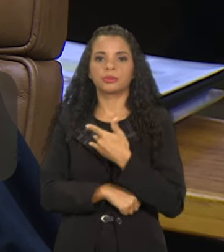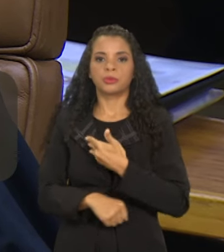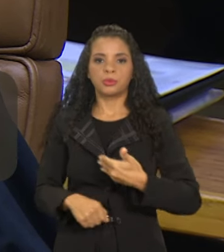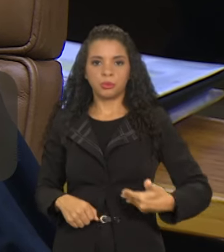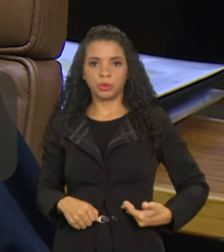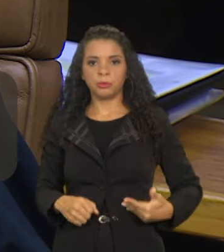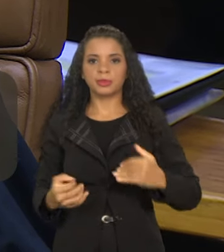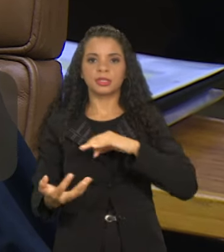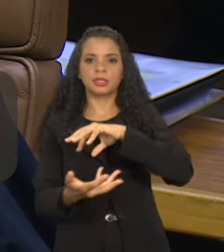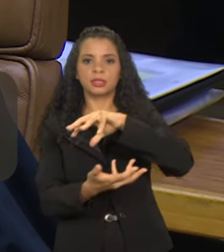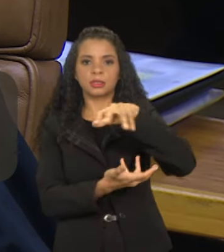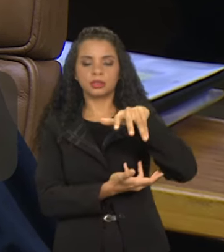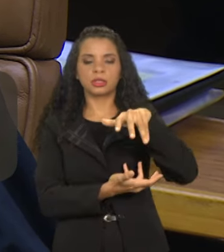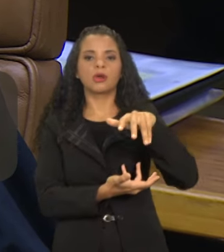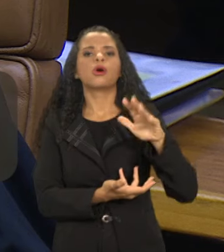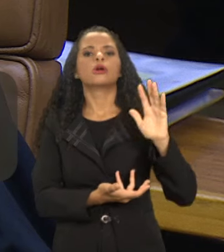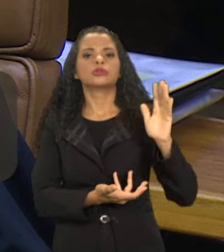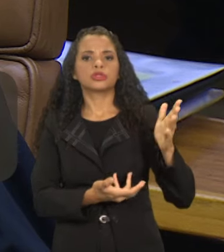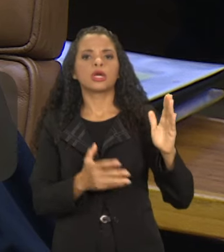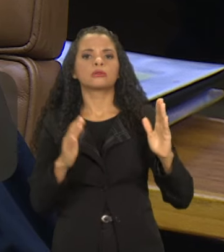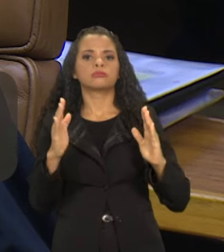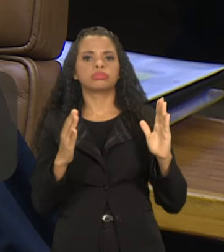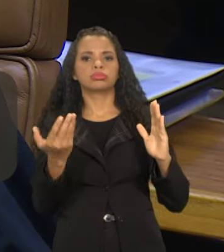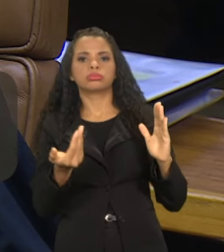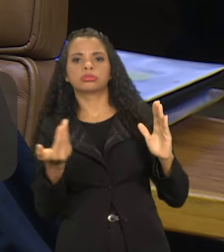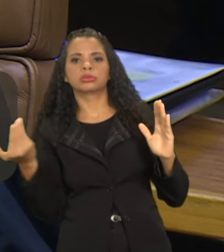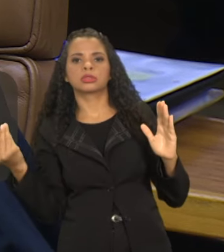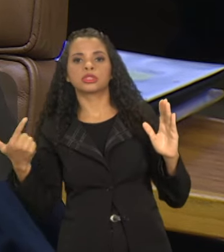sob o mais alto nível de alerta desde janeiro de 2020.